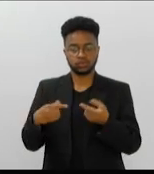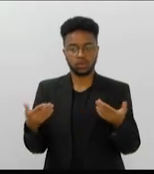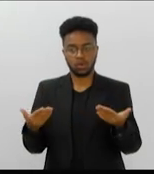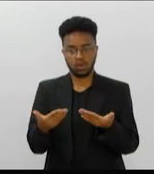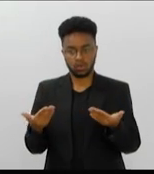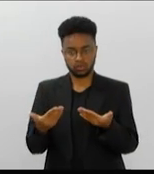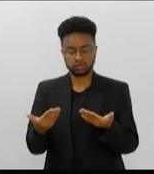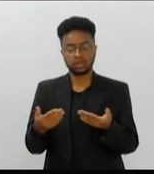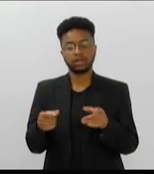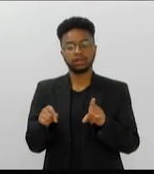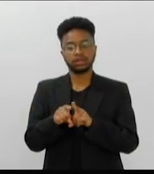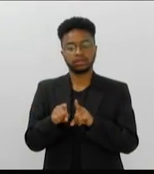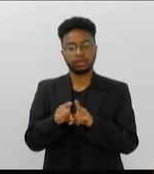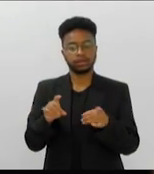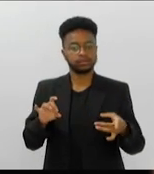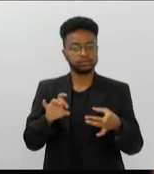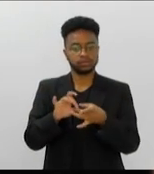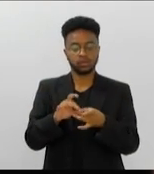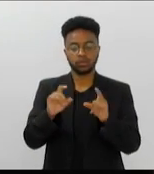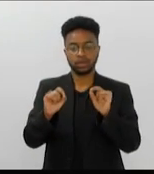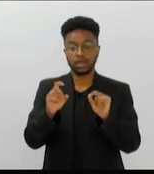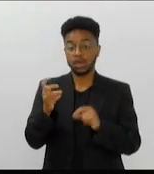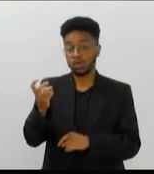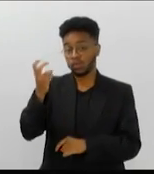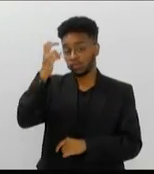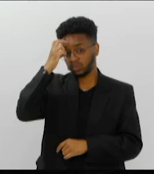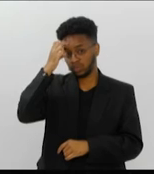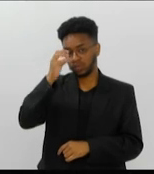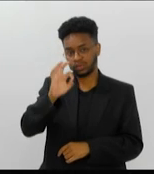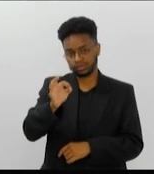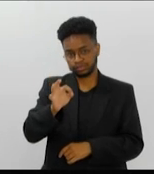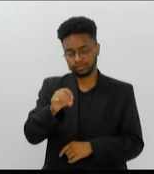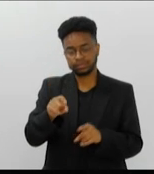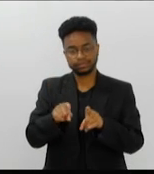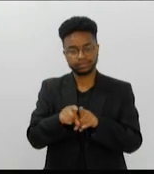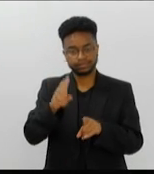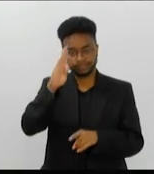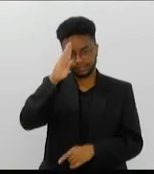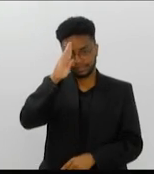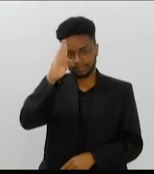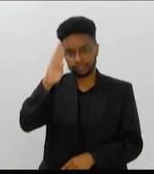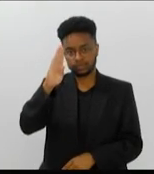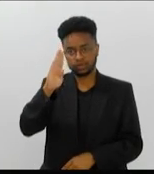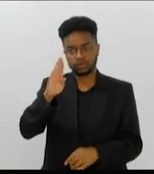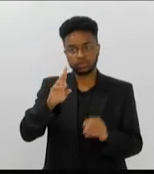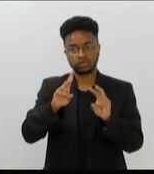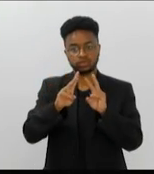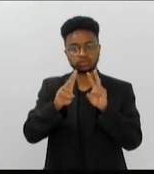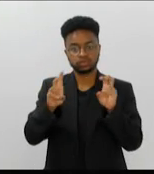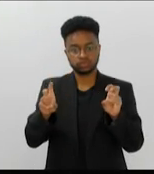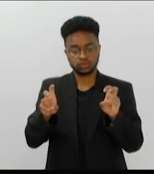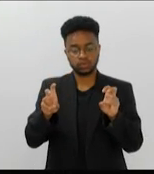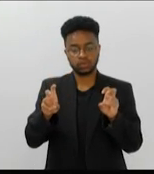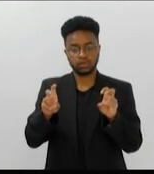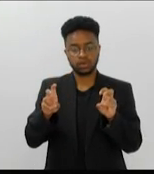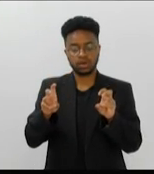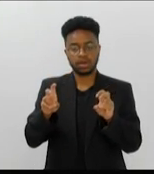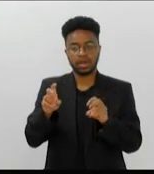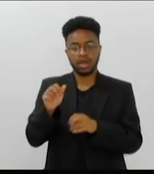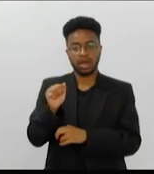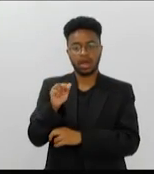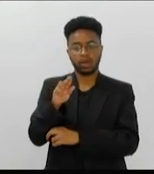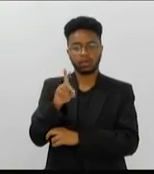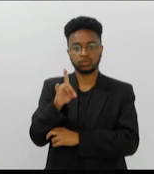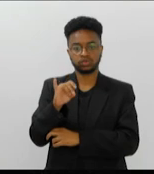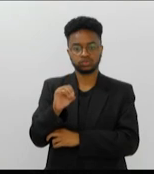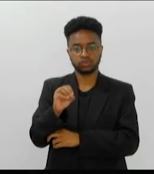tribuna também diz respeito à cultura, não é? Em especial a questão do audiovisual,